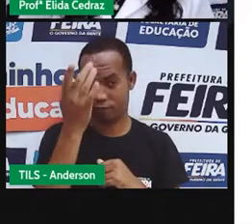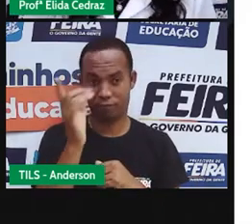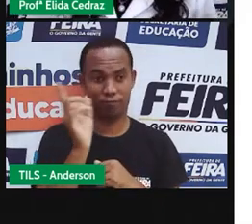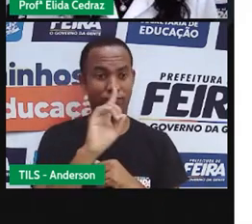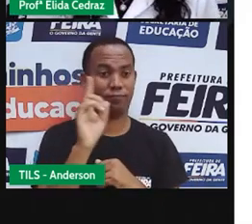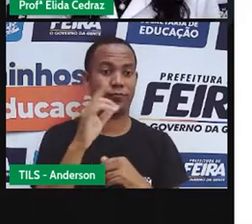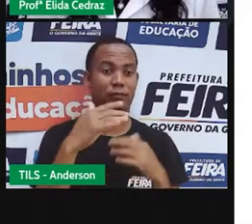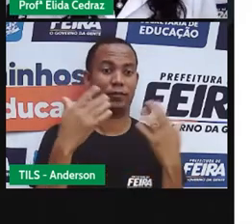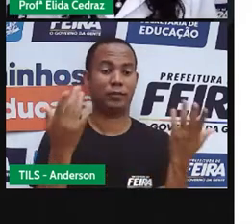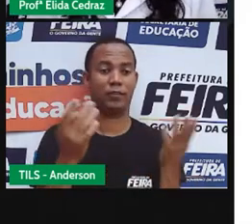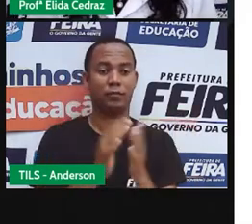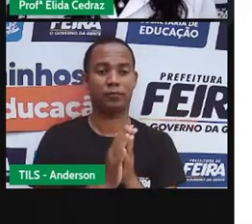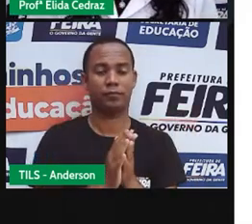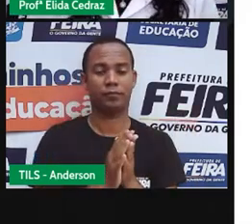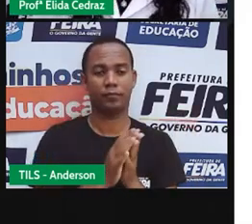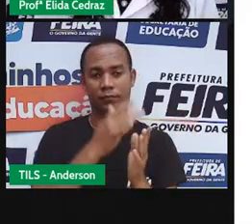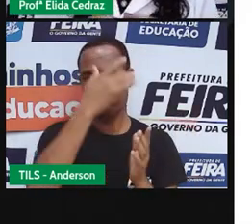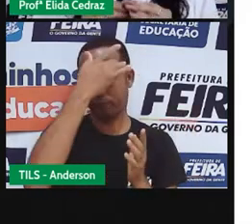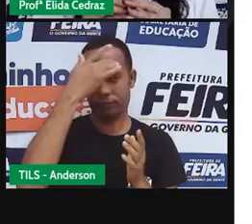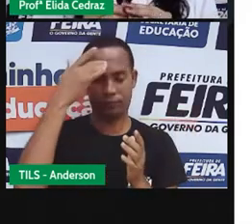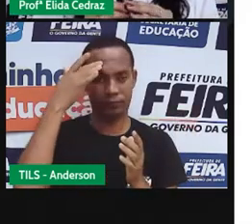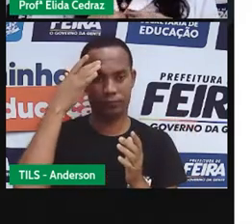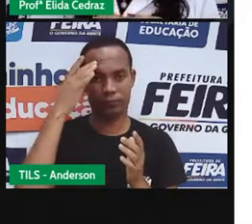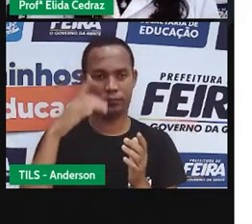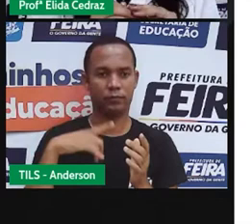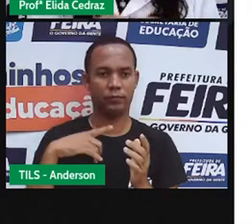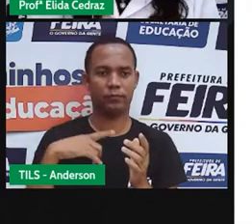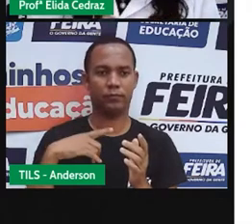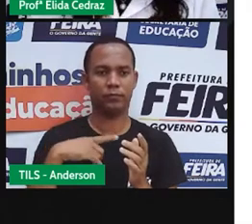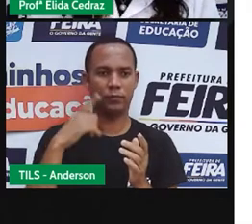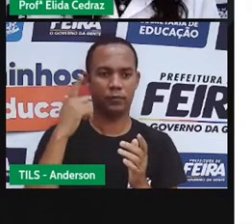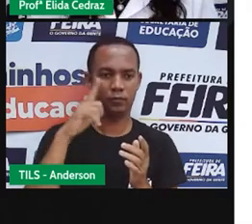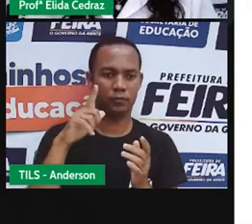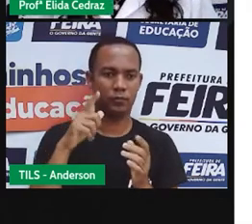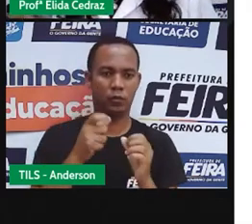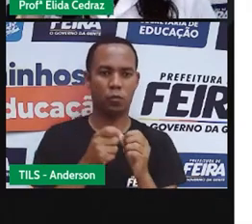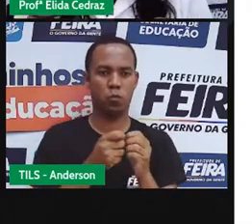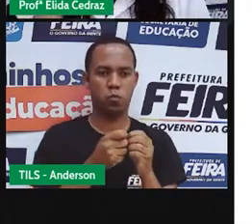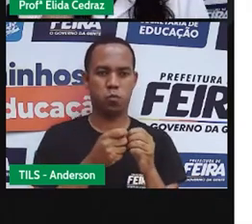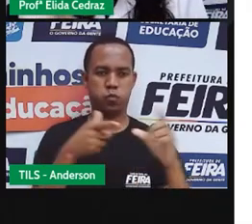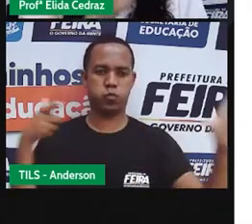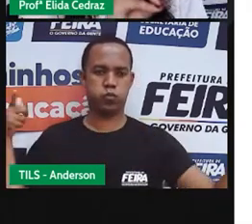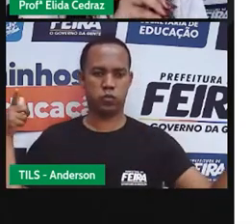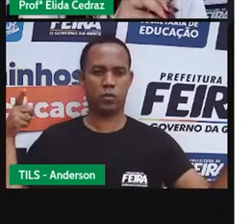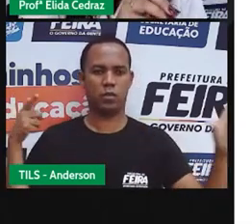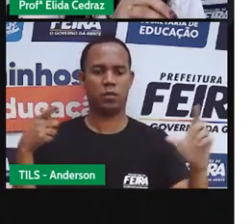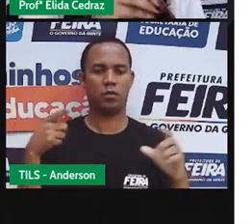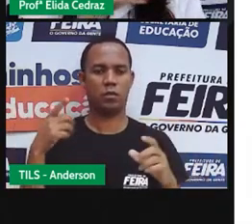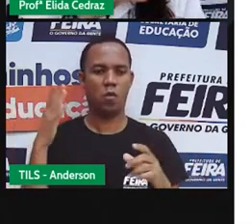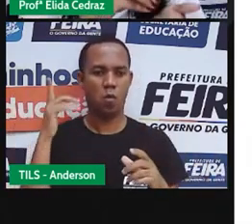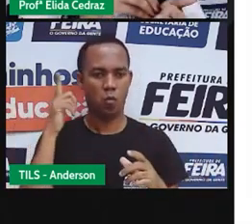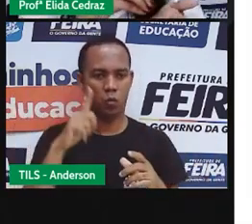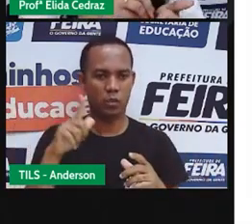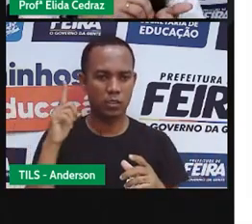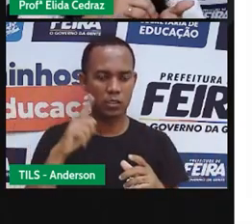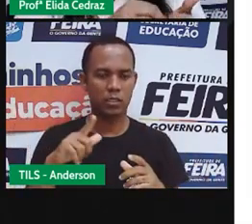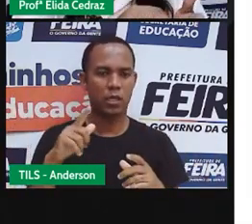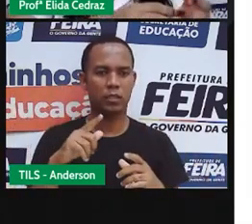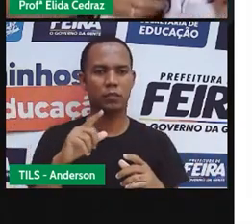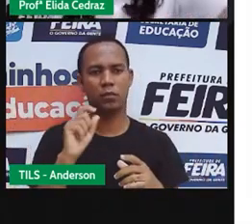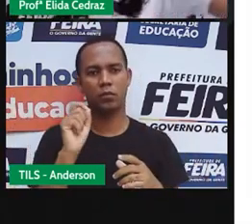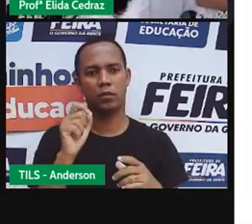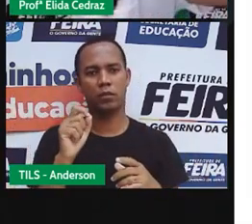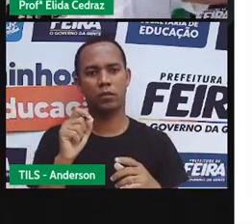gente? E a pessoa tenta atingir o centro do alvo. Quem